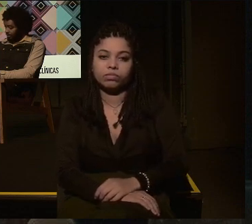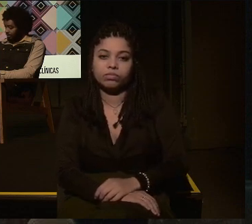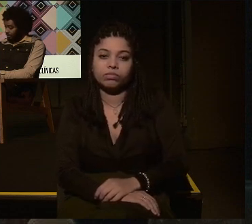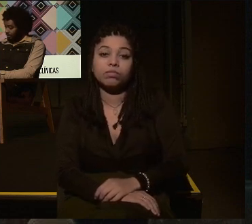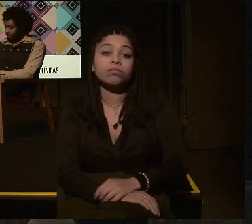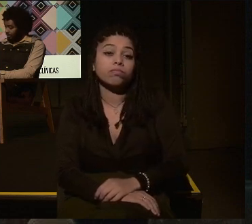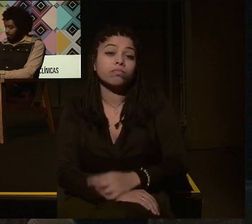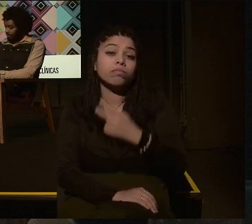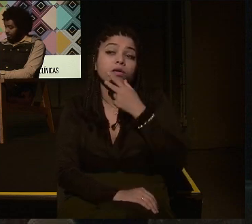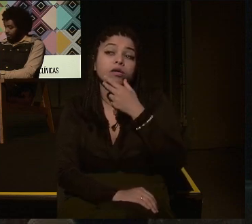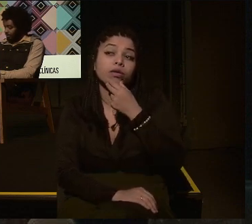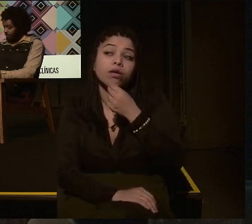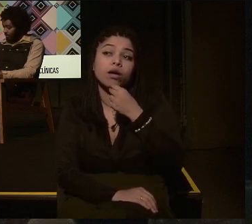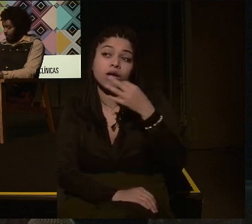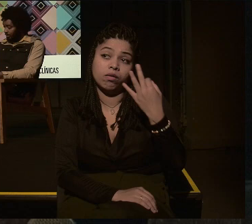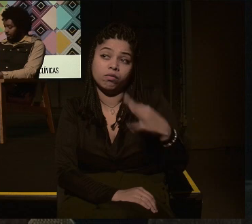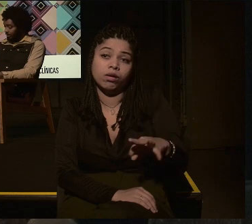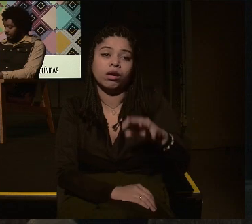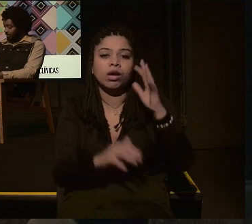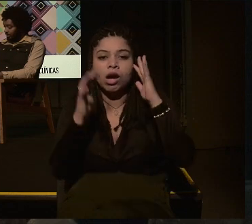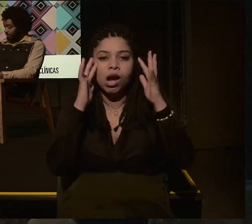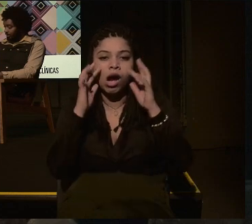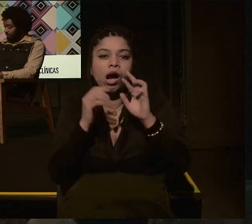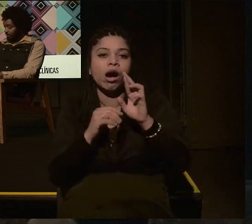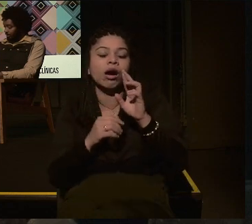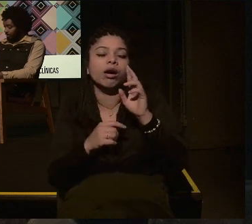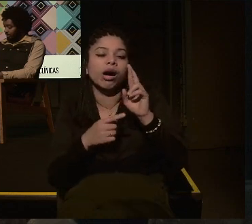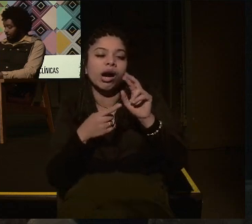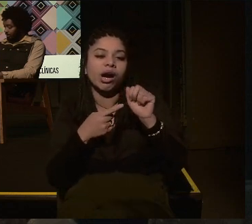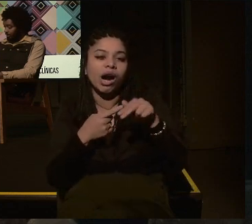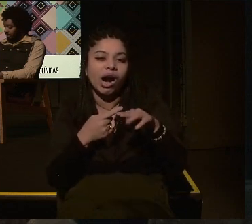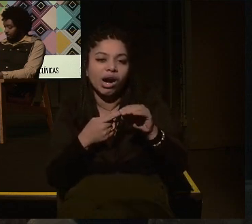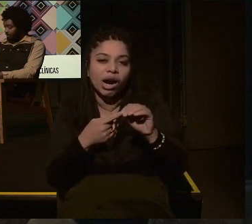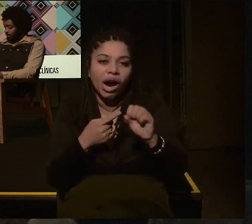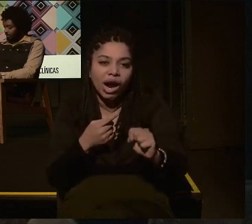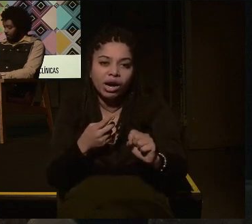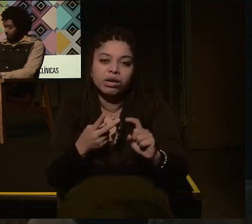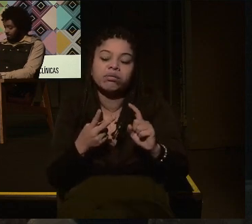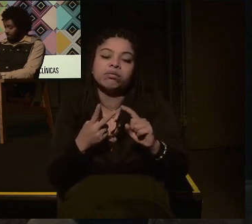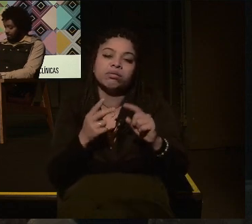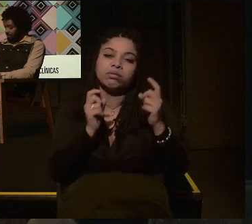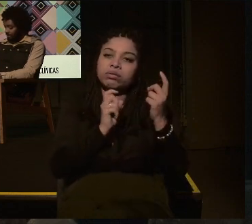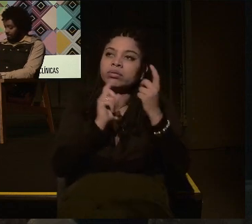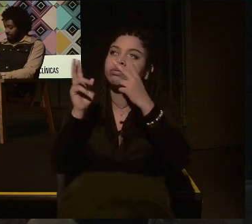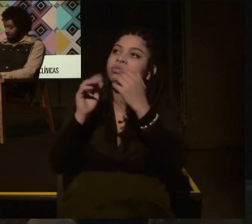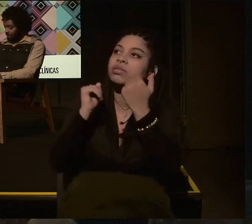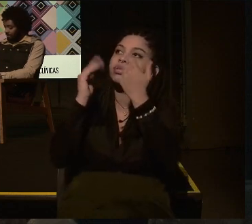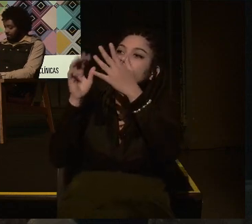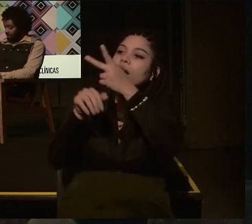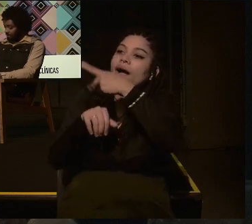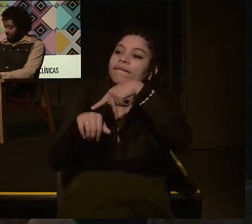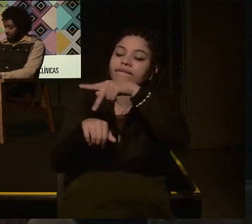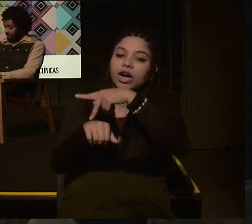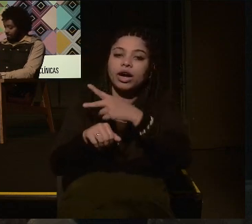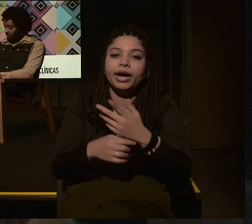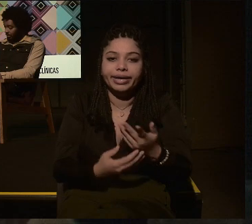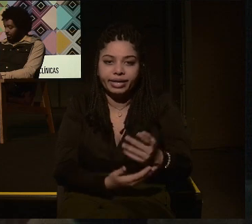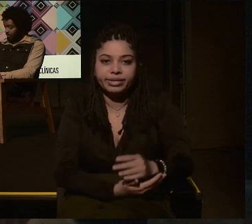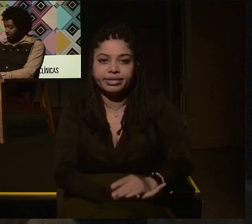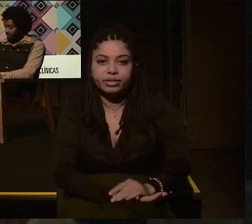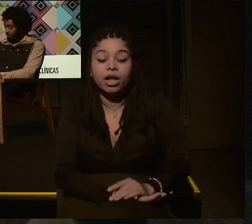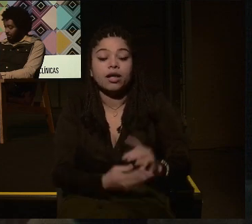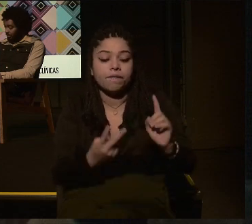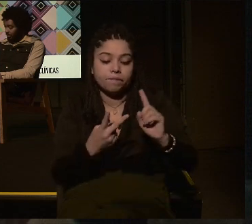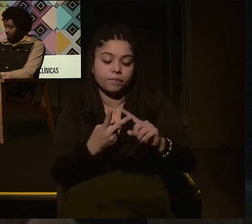e isso está nas teorias do Arthur Ramos, isso foi vendido para fora do Brasil, isso está no